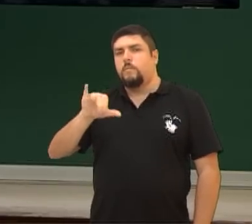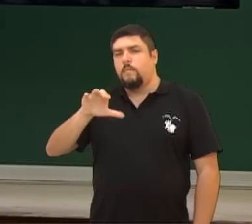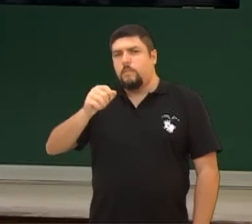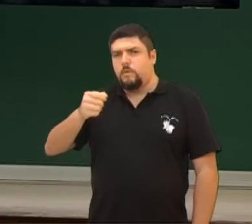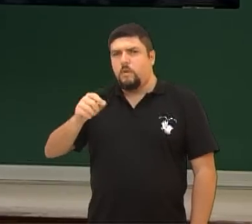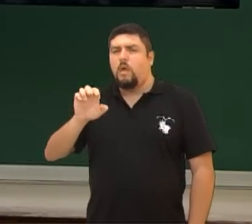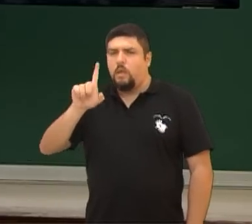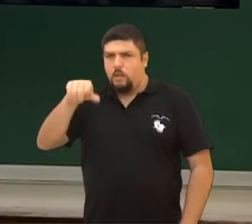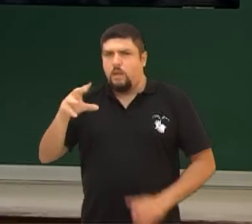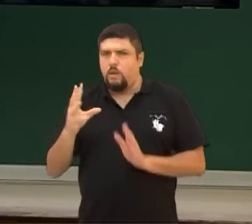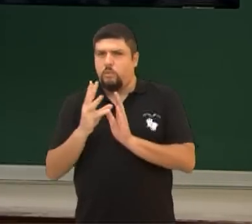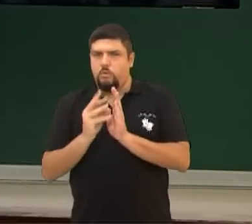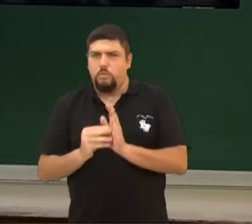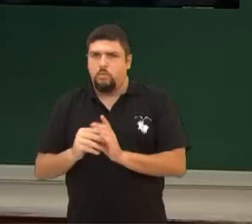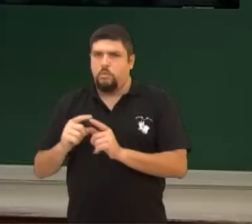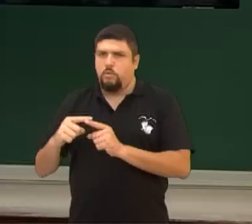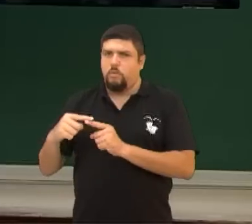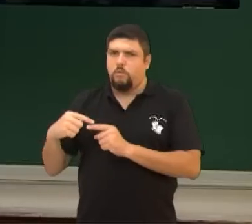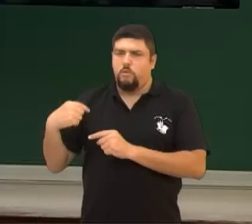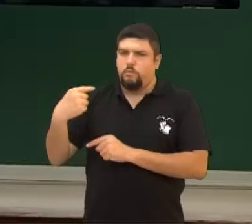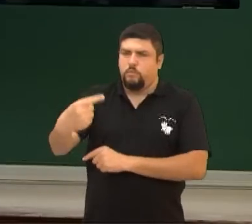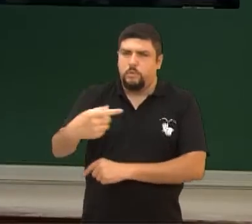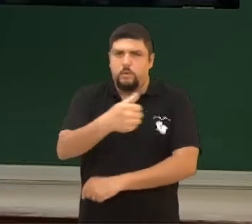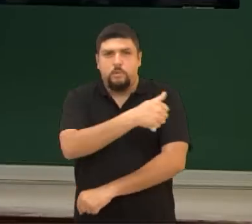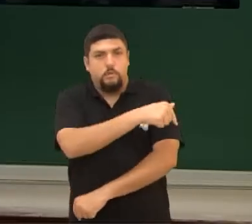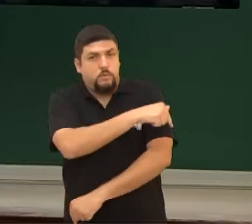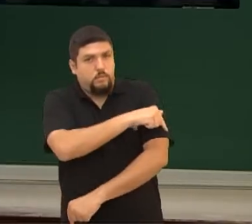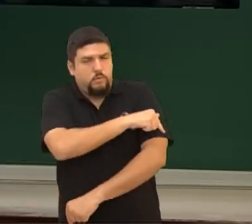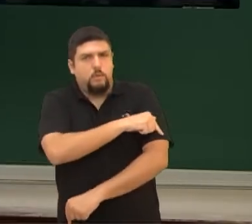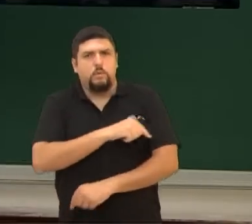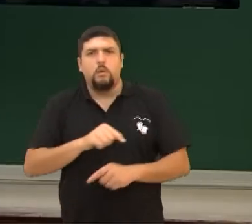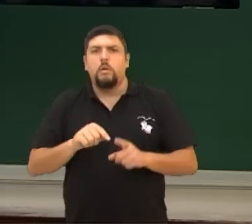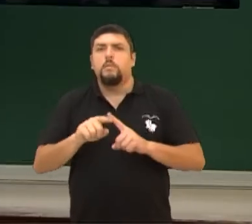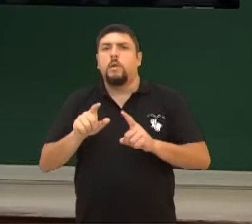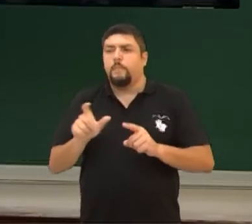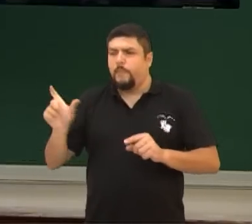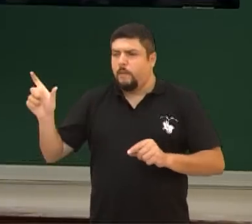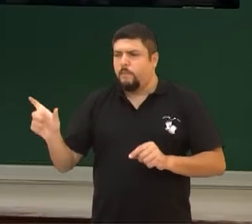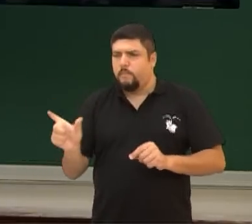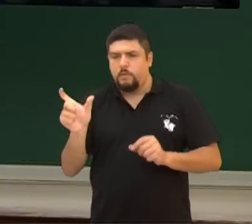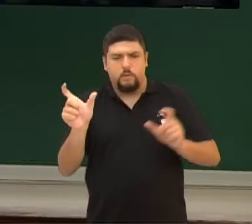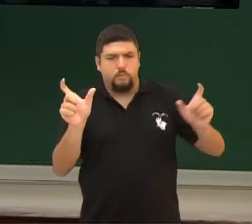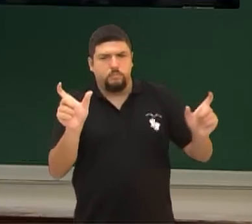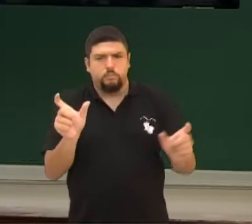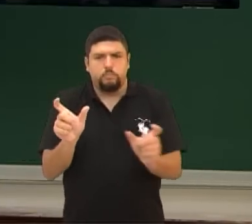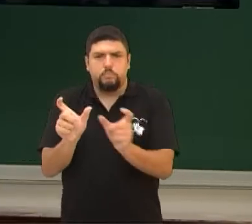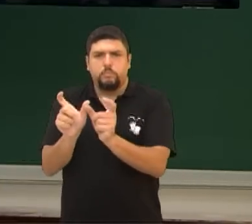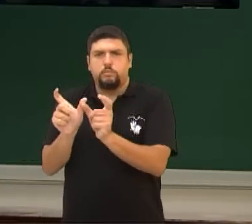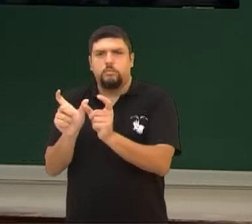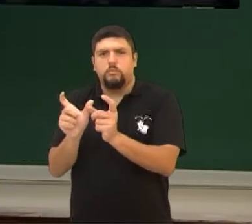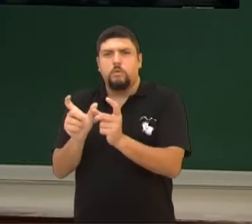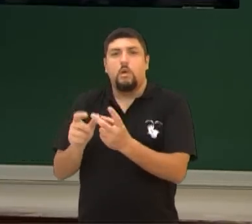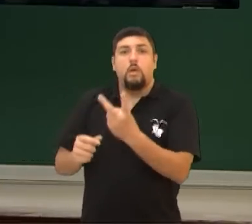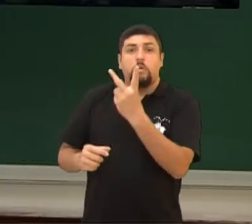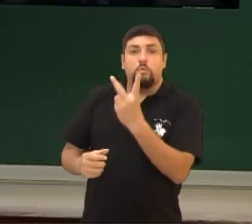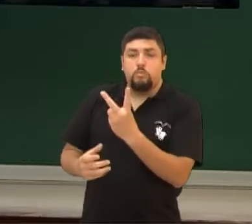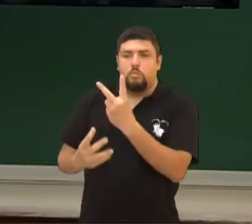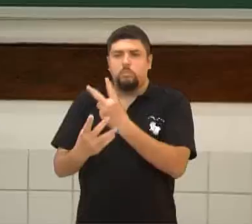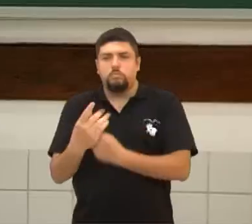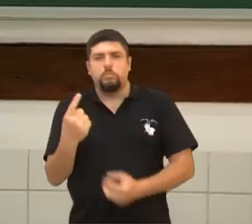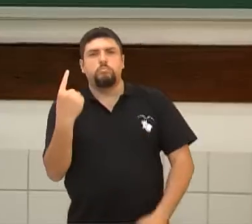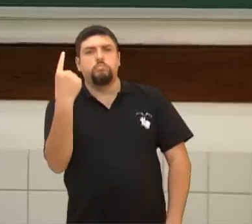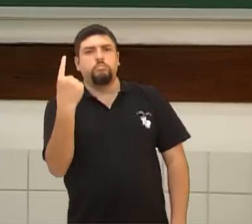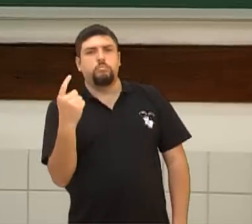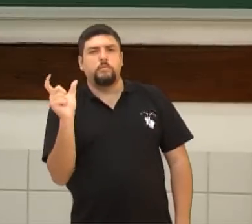né? Mas é uma coisa que interessante, juntaram duas palavrinhas e formou uma só, tá?